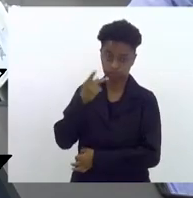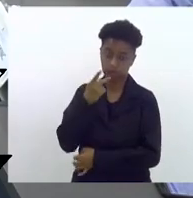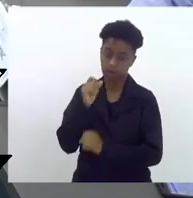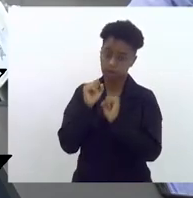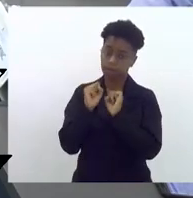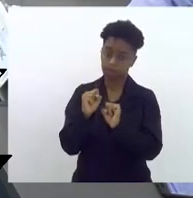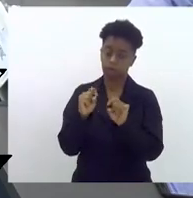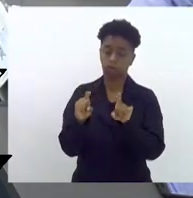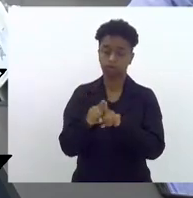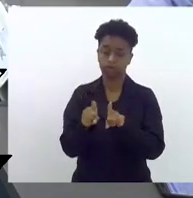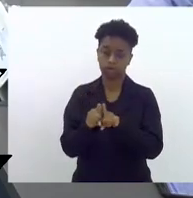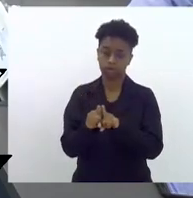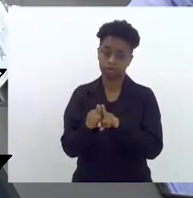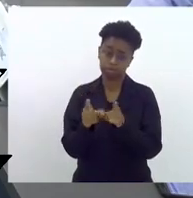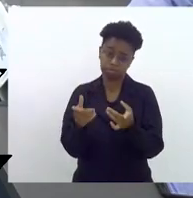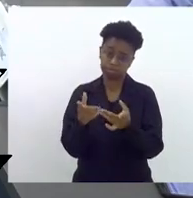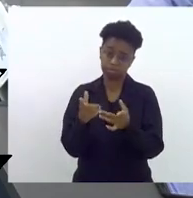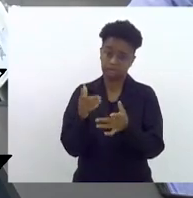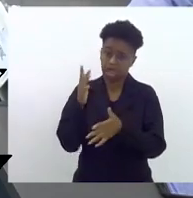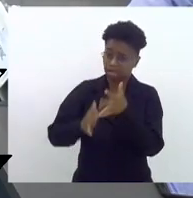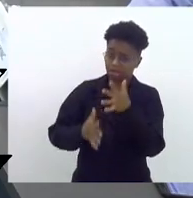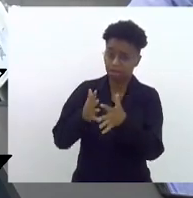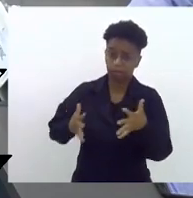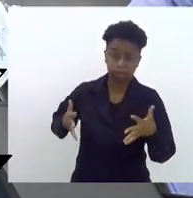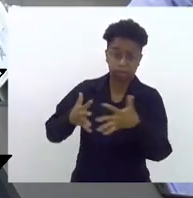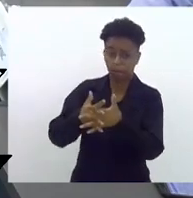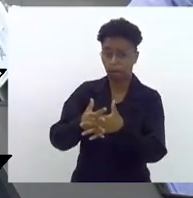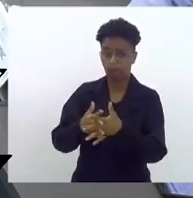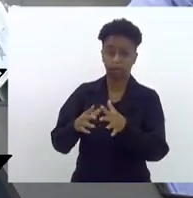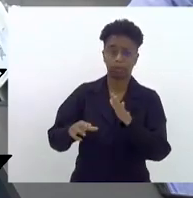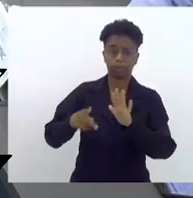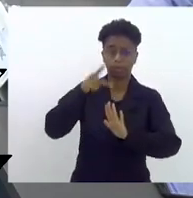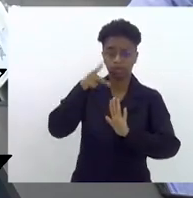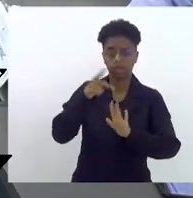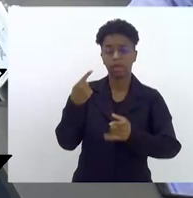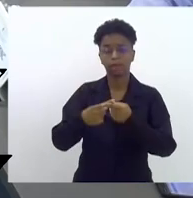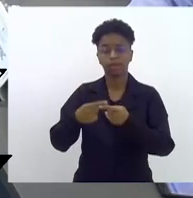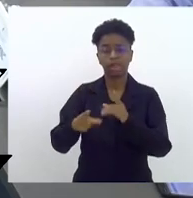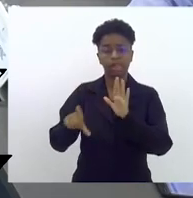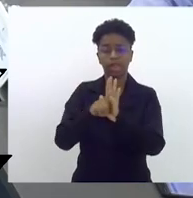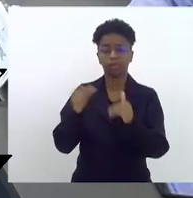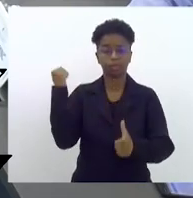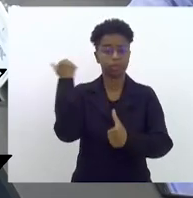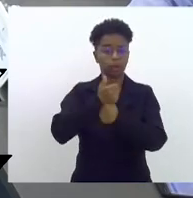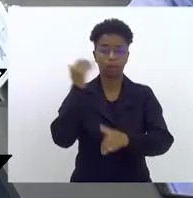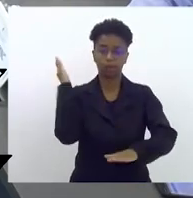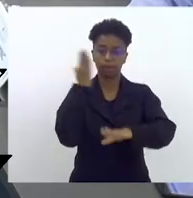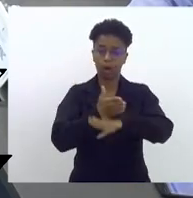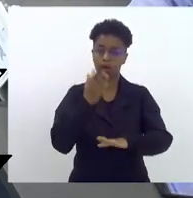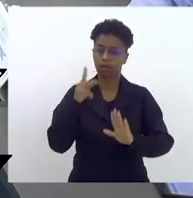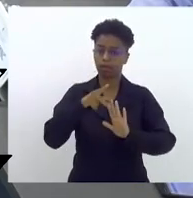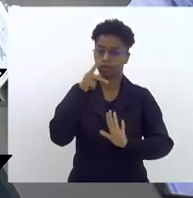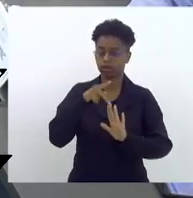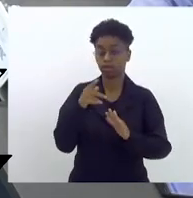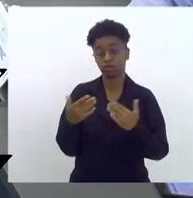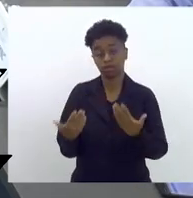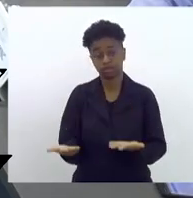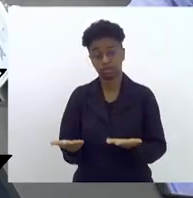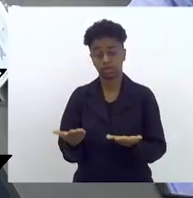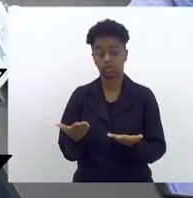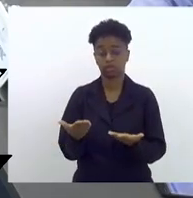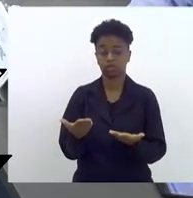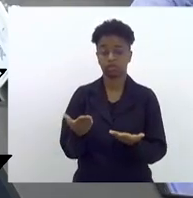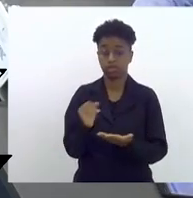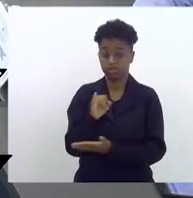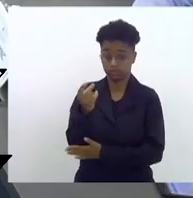pode até como se falando Popular atropelar essa porcaria porque aí uma lei ordinária tá muito superior a qualquer portaria então com com se